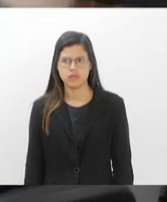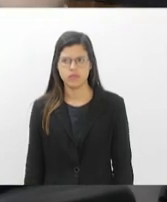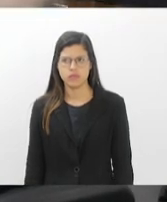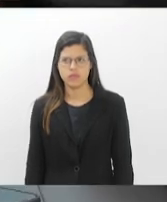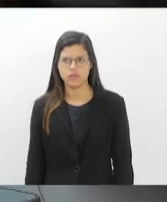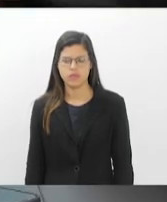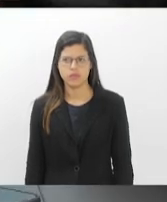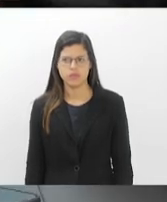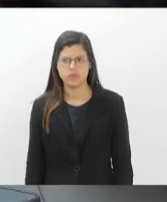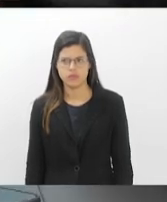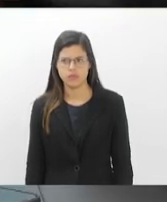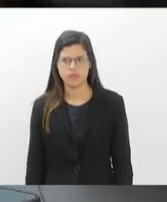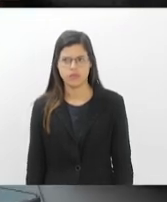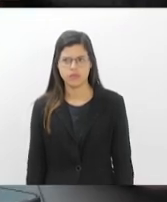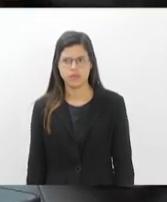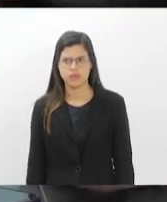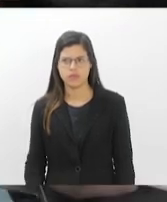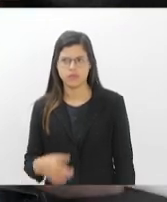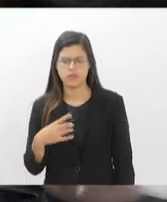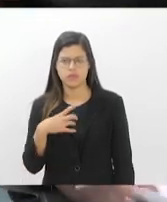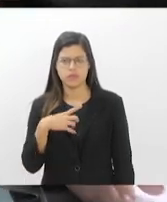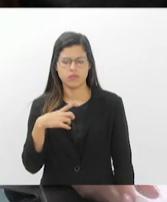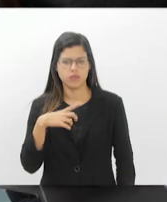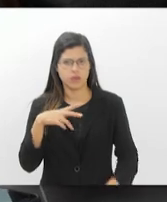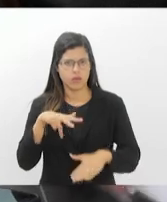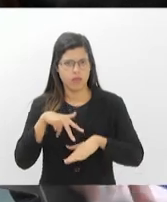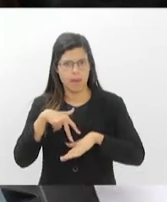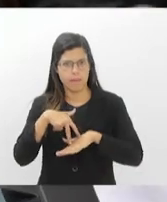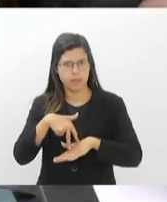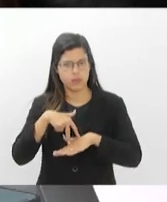Porque eu tenho minha posição clara sobre isso.